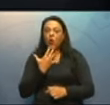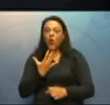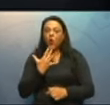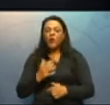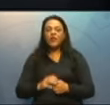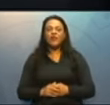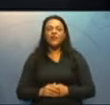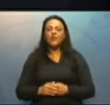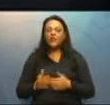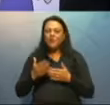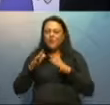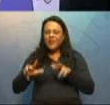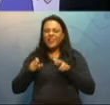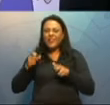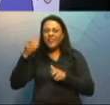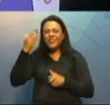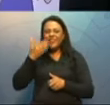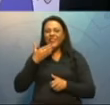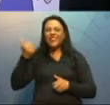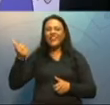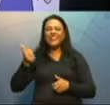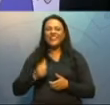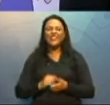mais fácil?